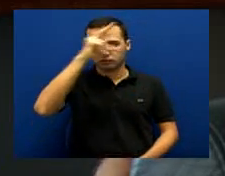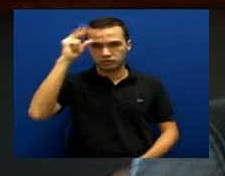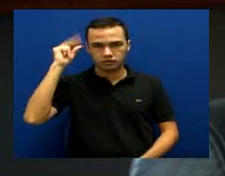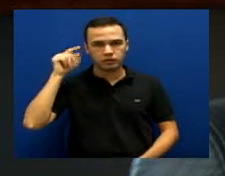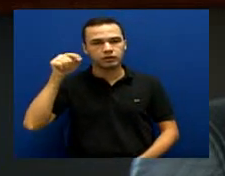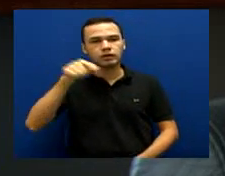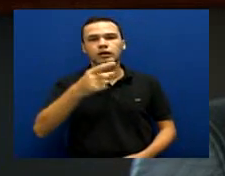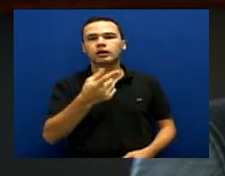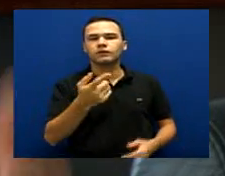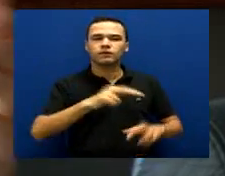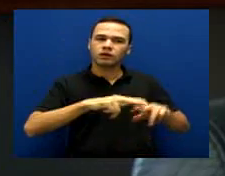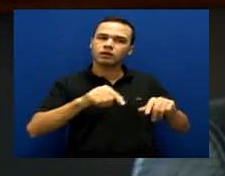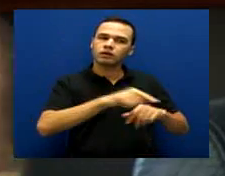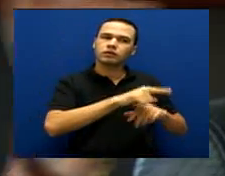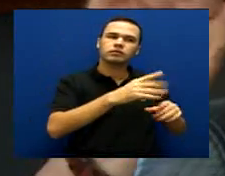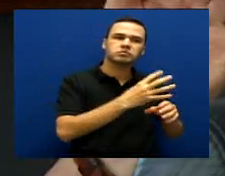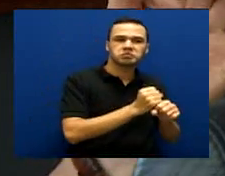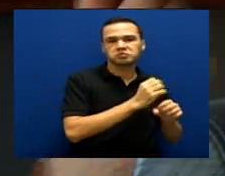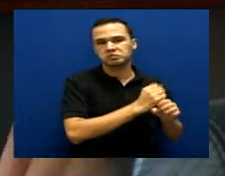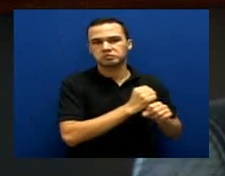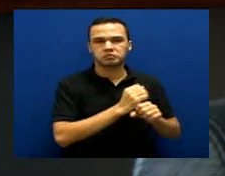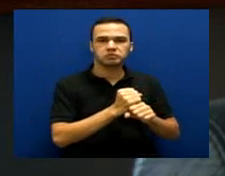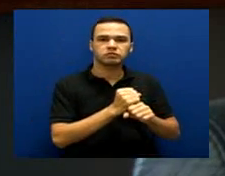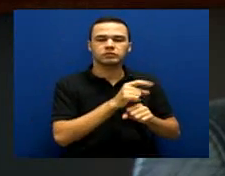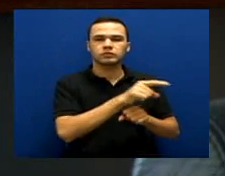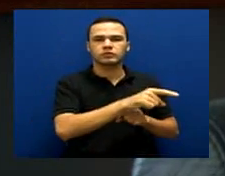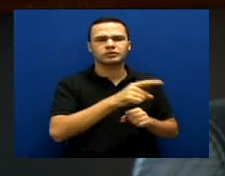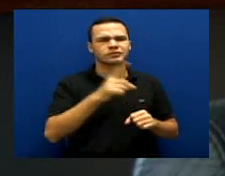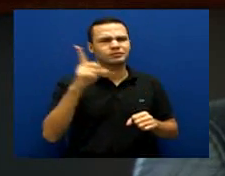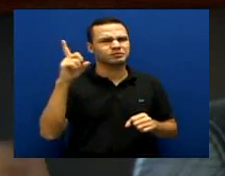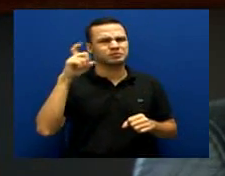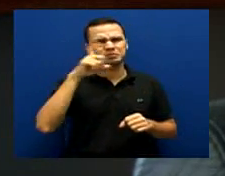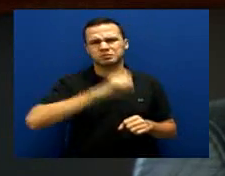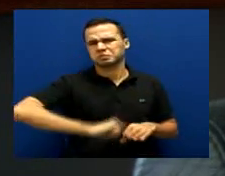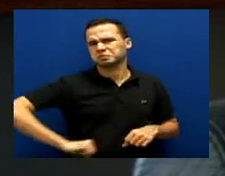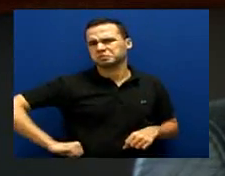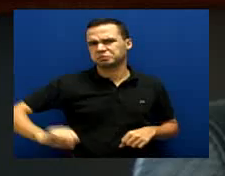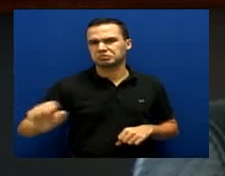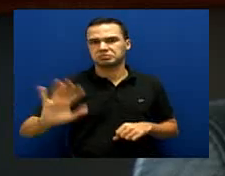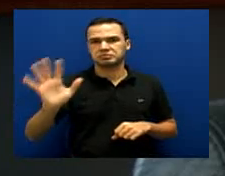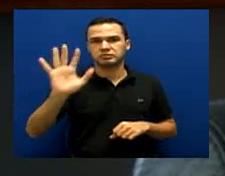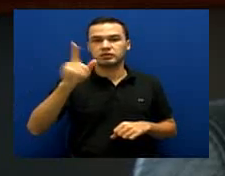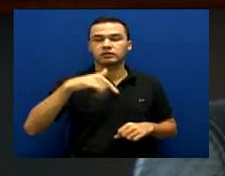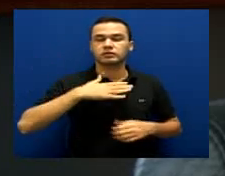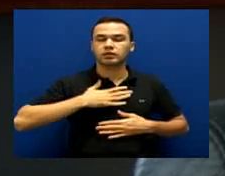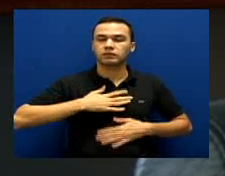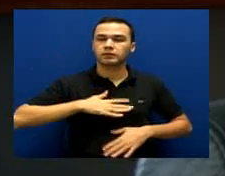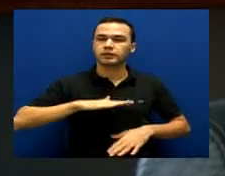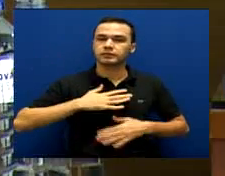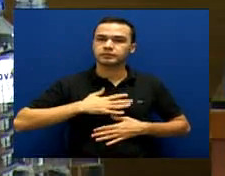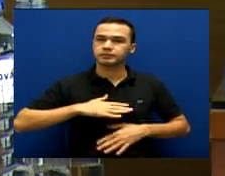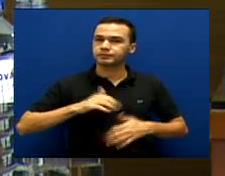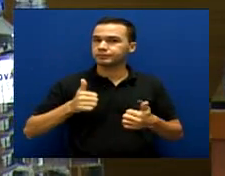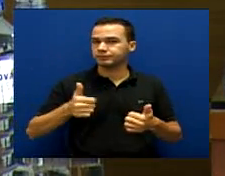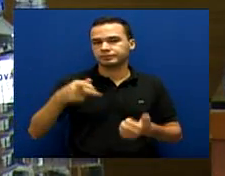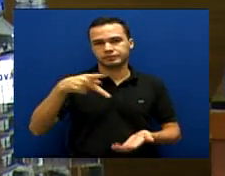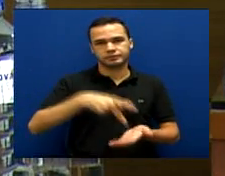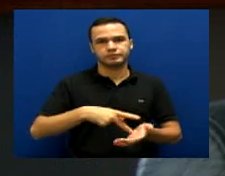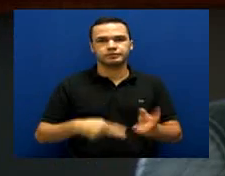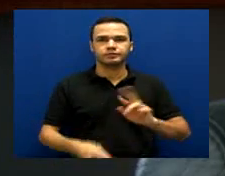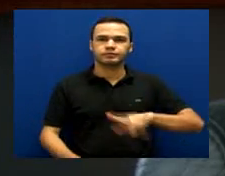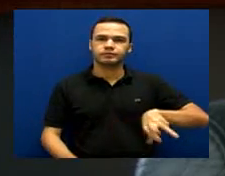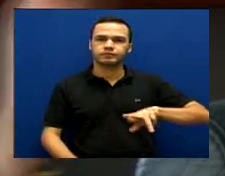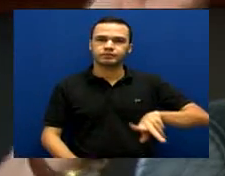com os números e orçamento equacionado que nós ficássemos descansar porque na verdade o que não era verdade